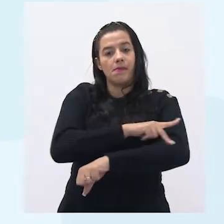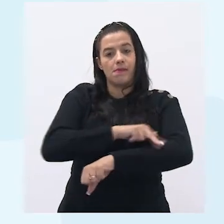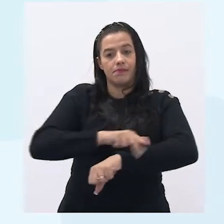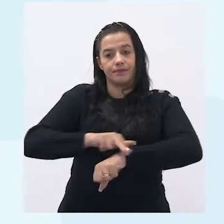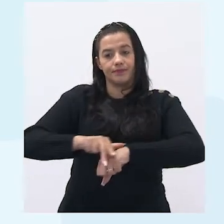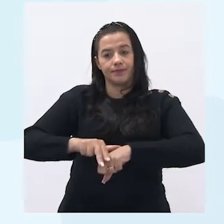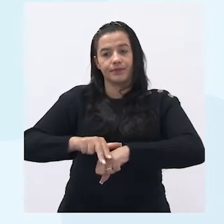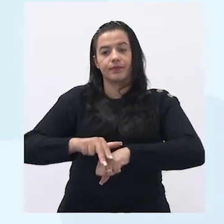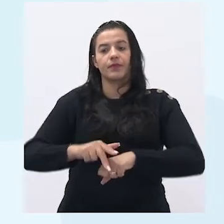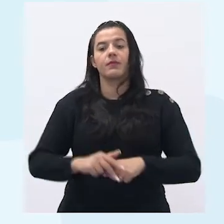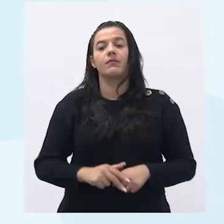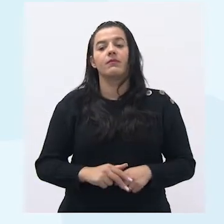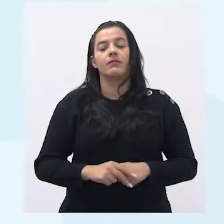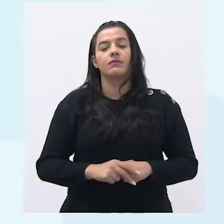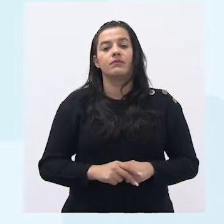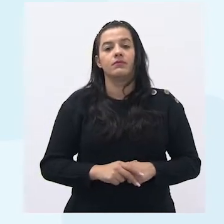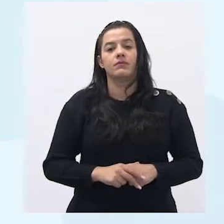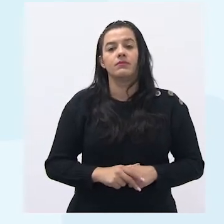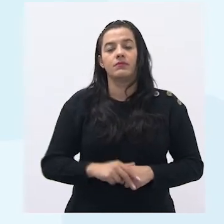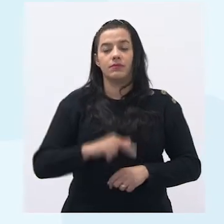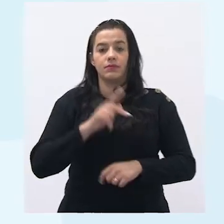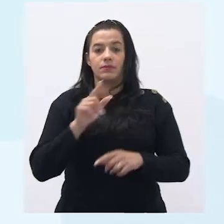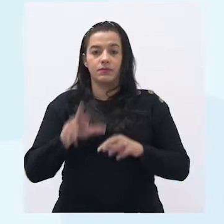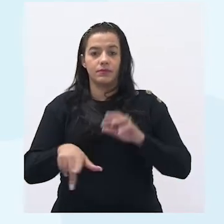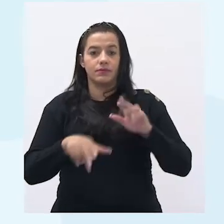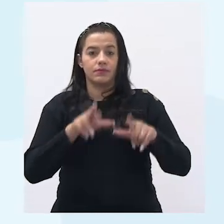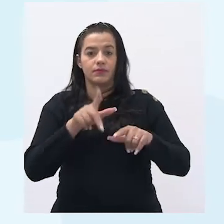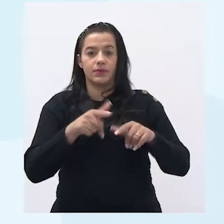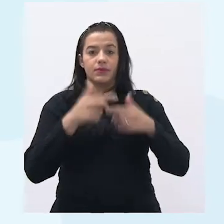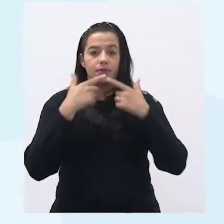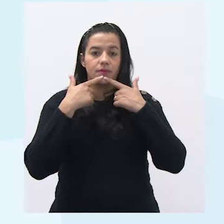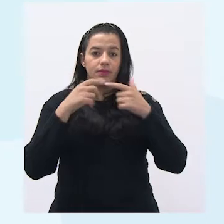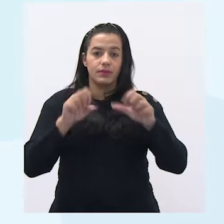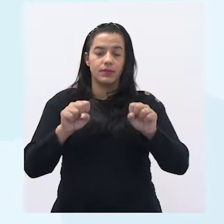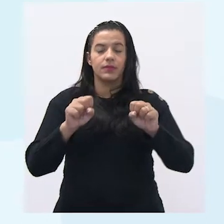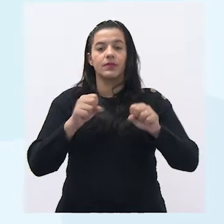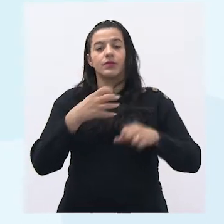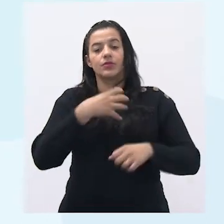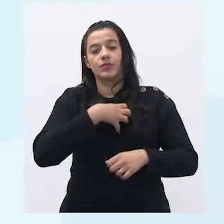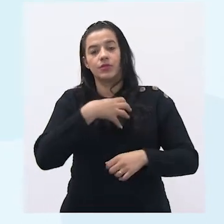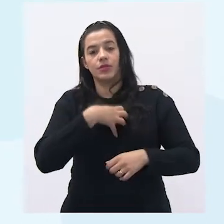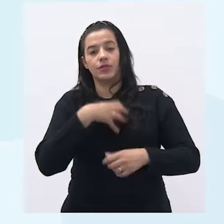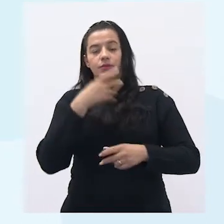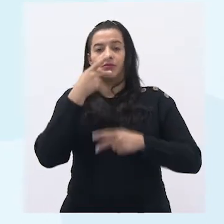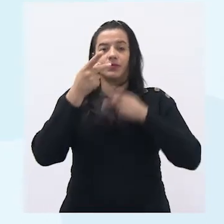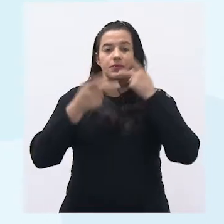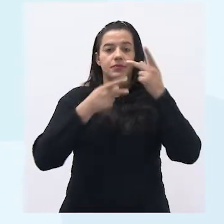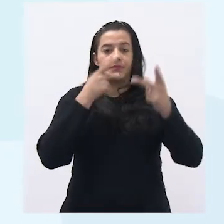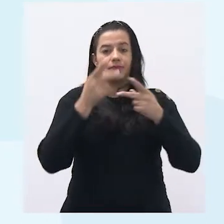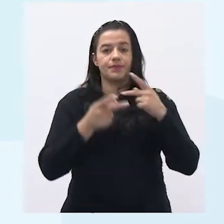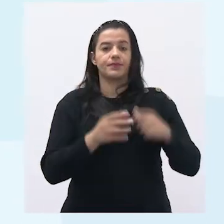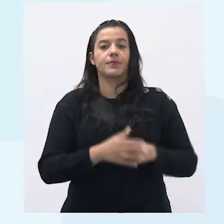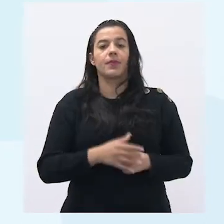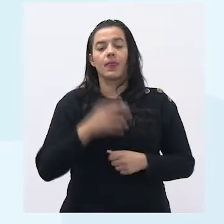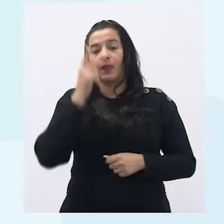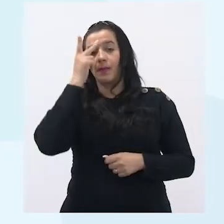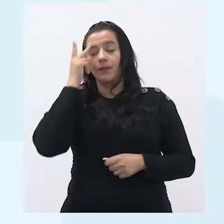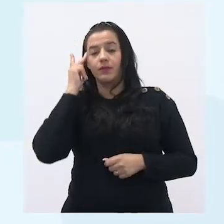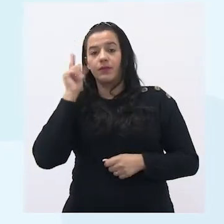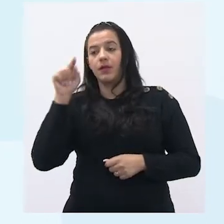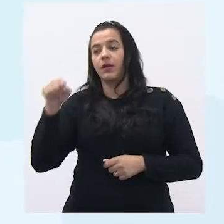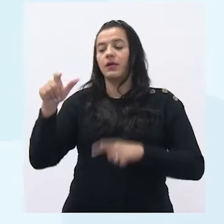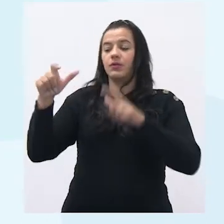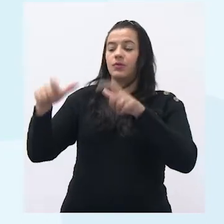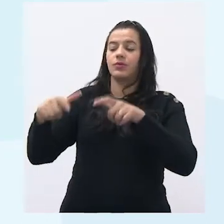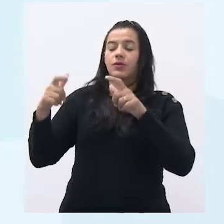tá? Diversas diferenças linguísticas, sotaque. A gente sempre acha assim, o fulano é de tal lugar,